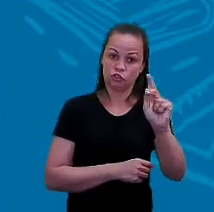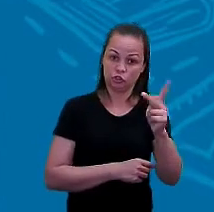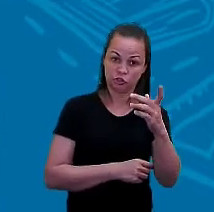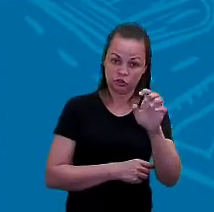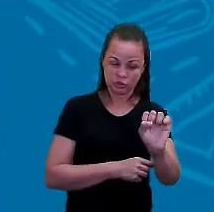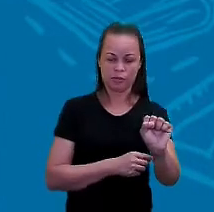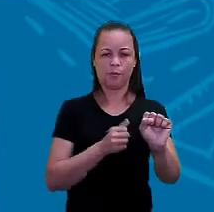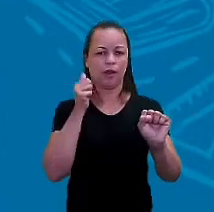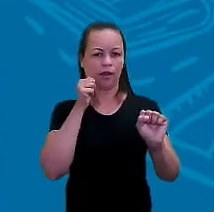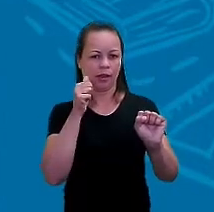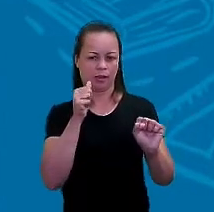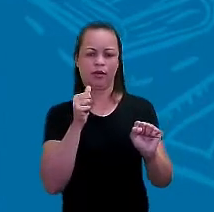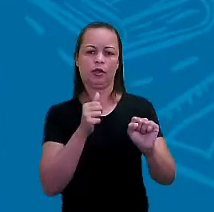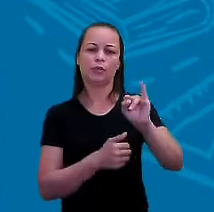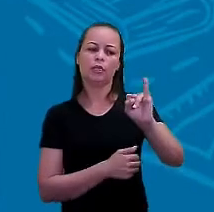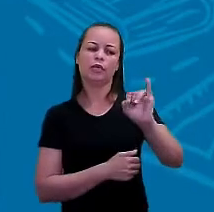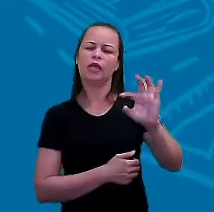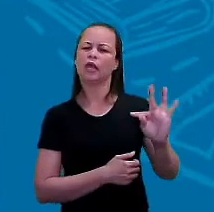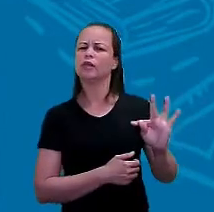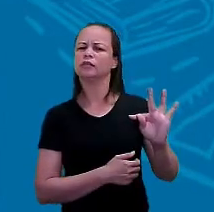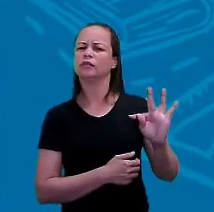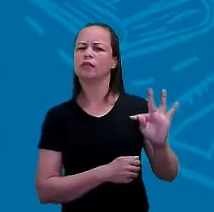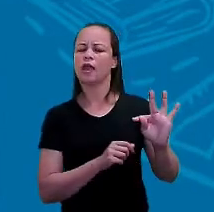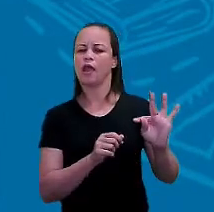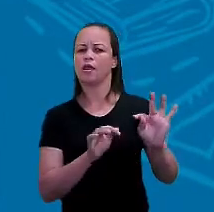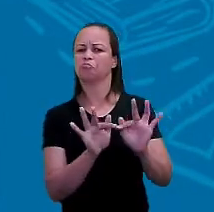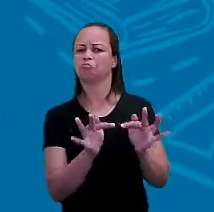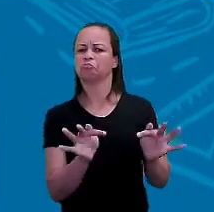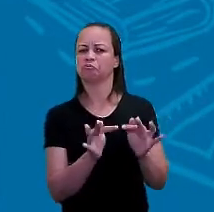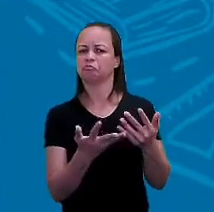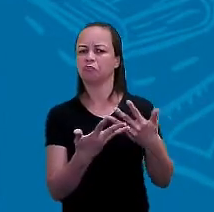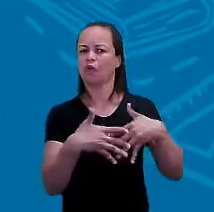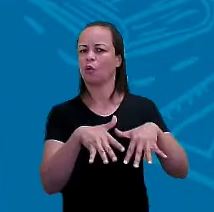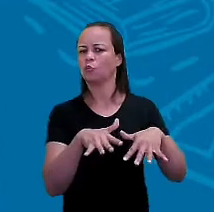o it é neutro. Como assim, Mr. Assis,